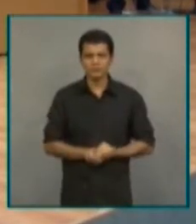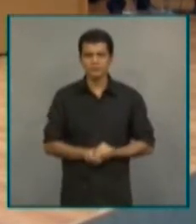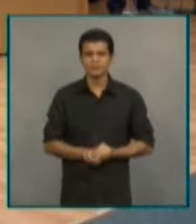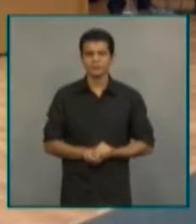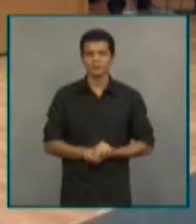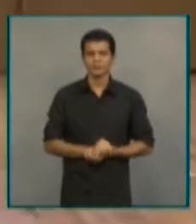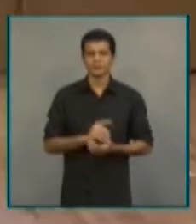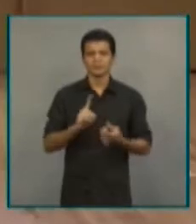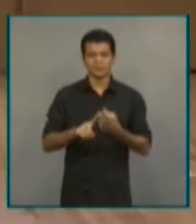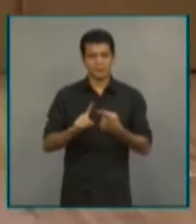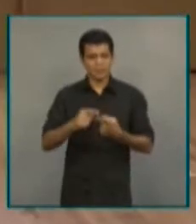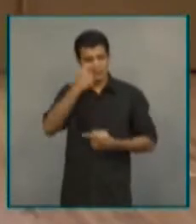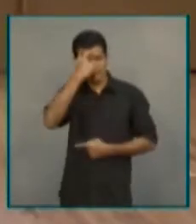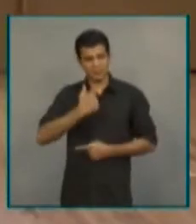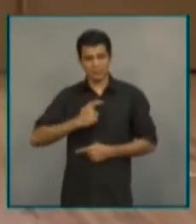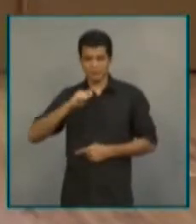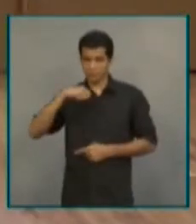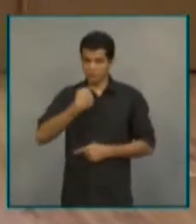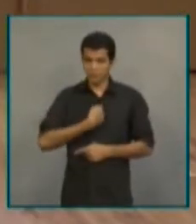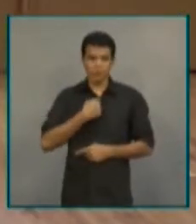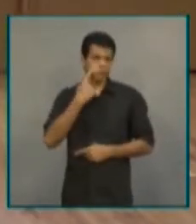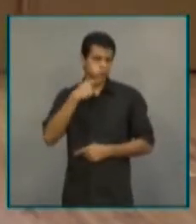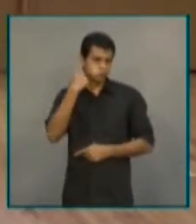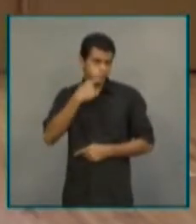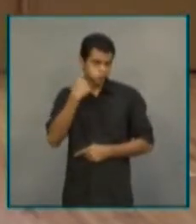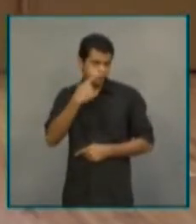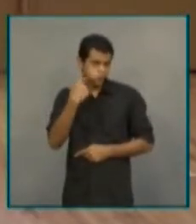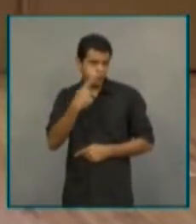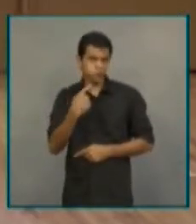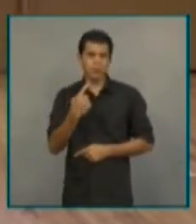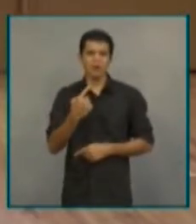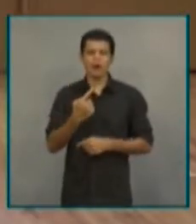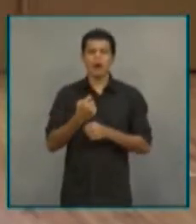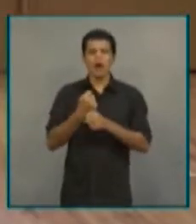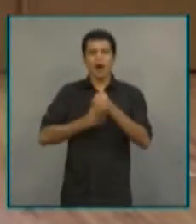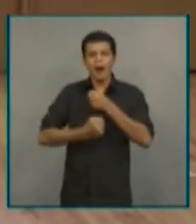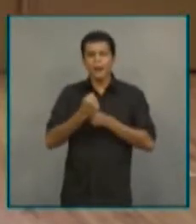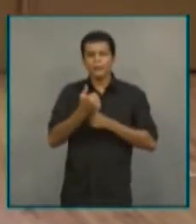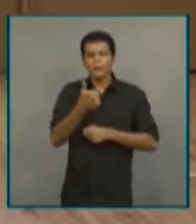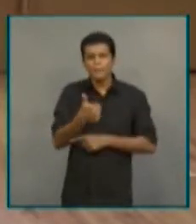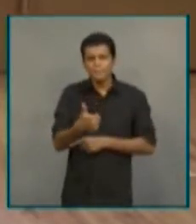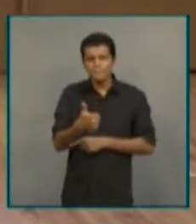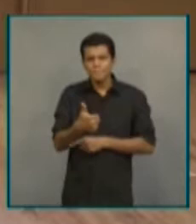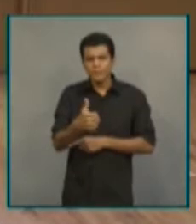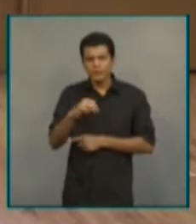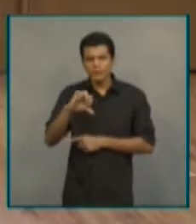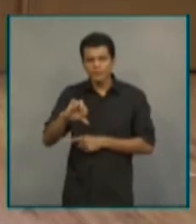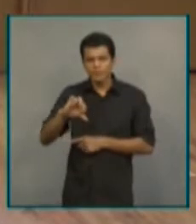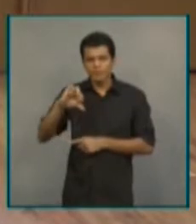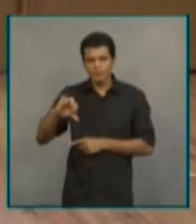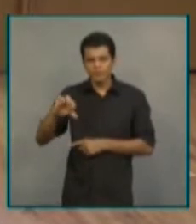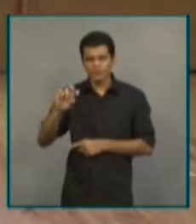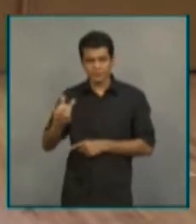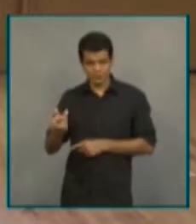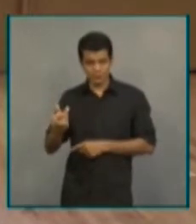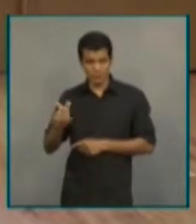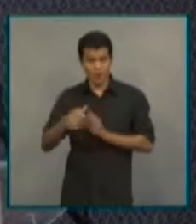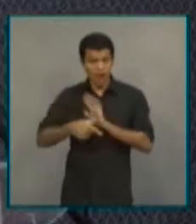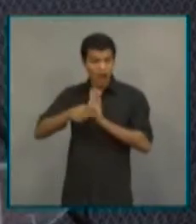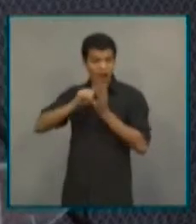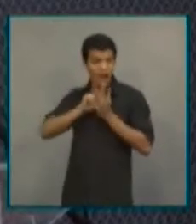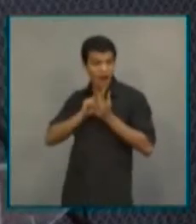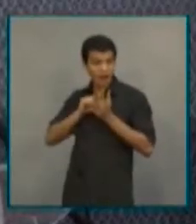sou advogado desde 1995. Antes de ser advogado, eu me envolvi com